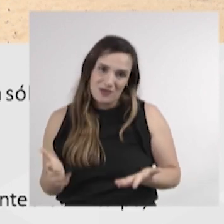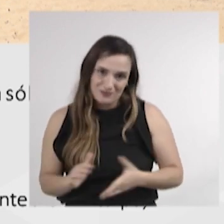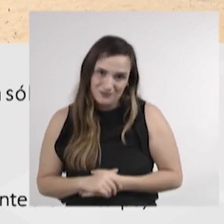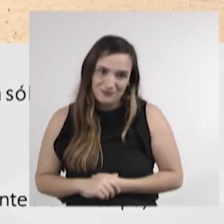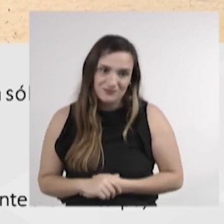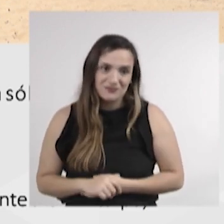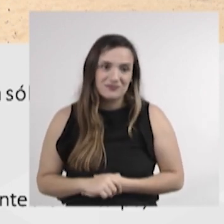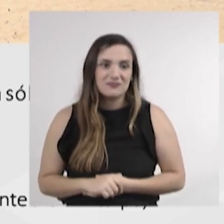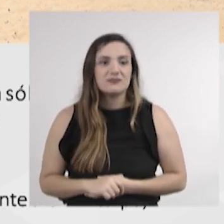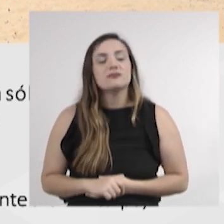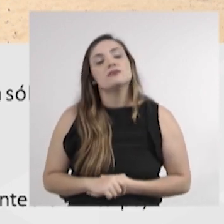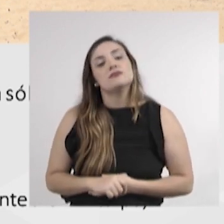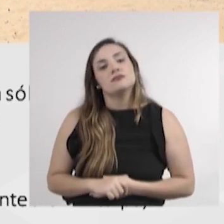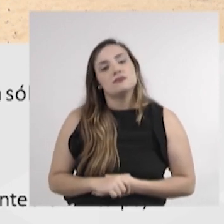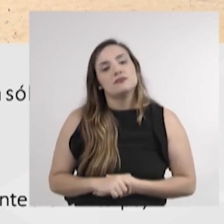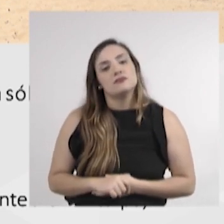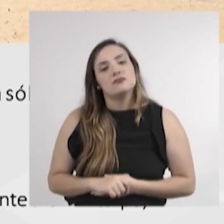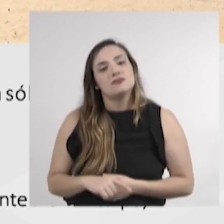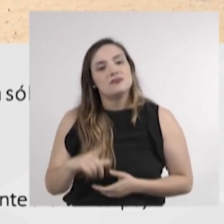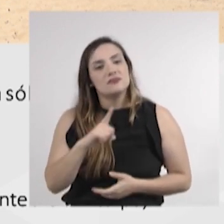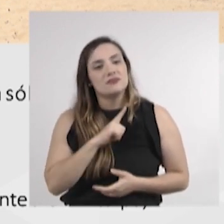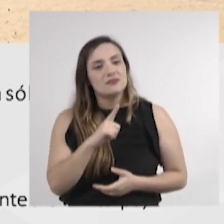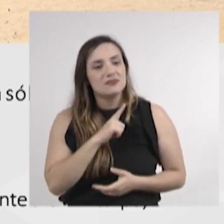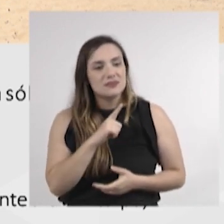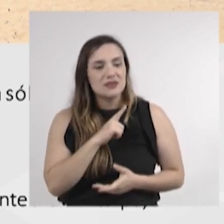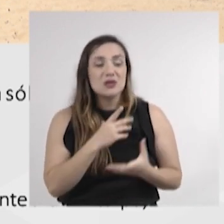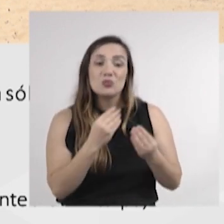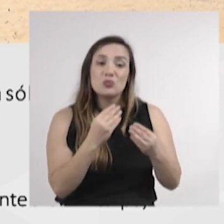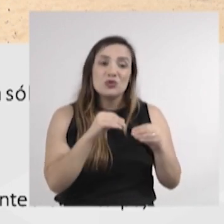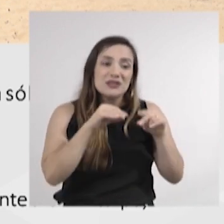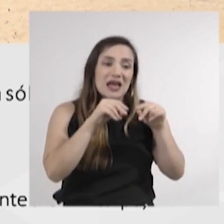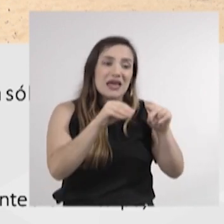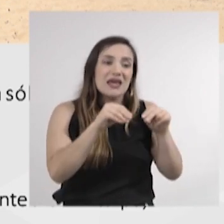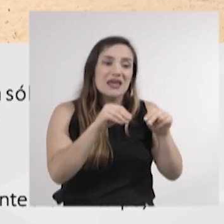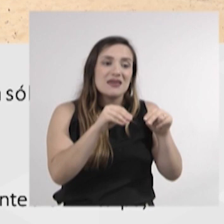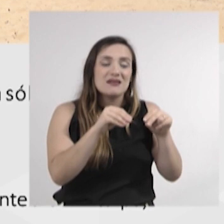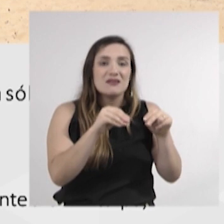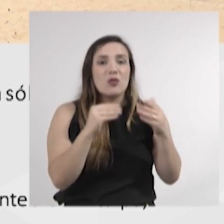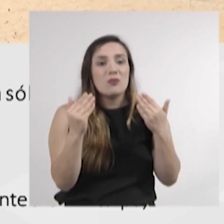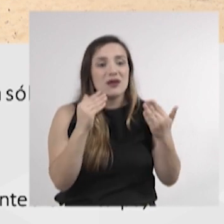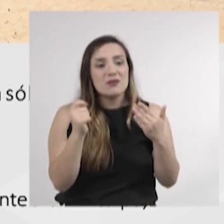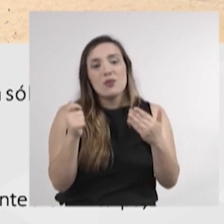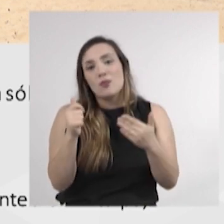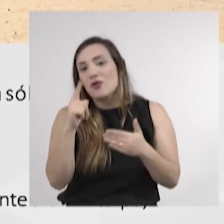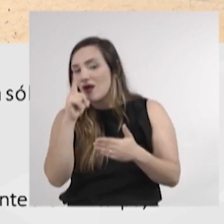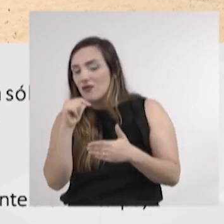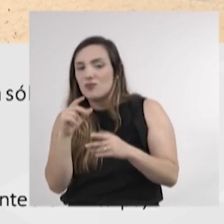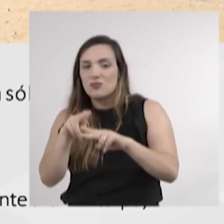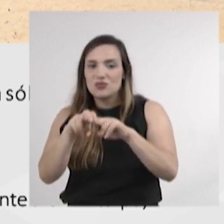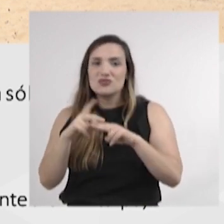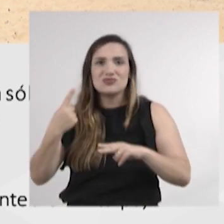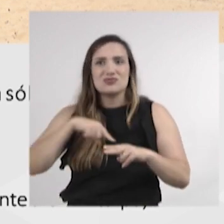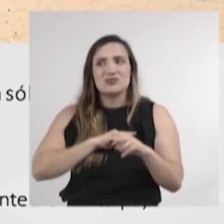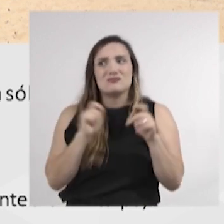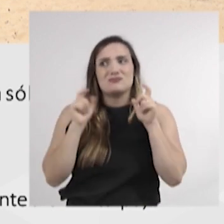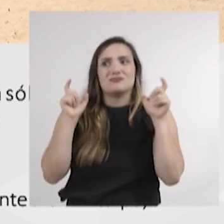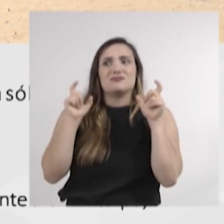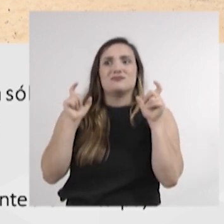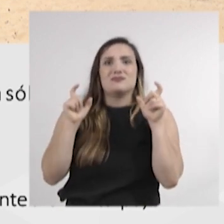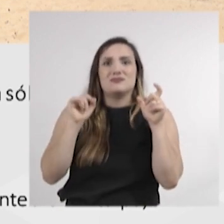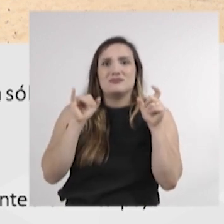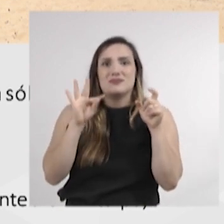vamos, grosso modo, é muito sedimento para pouca água que chega, então, a proporção. Então, por isso que acende a luz vermelha para a gente na